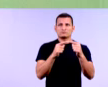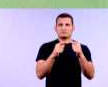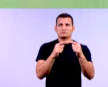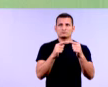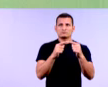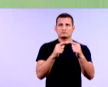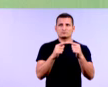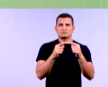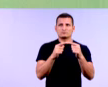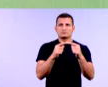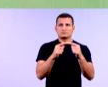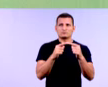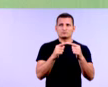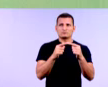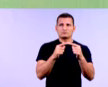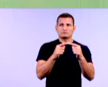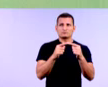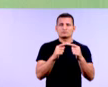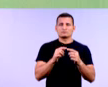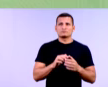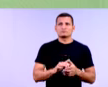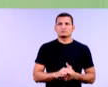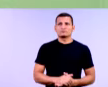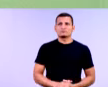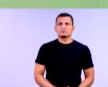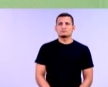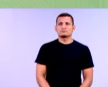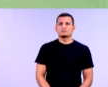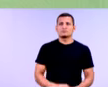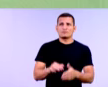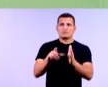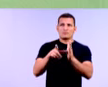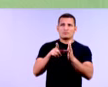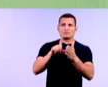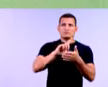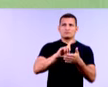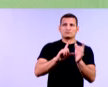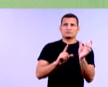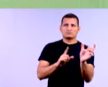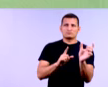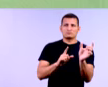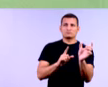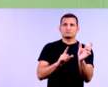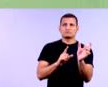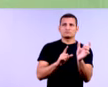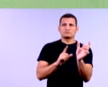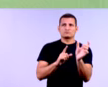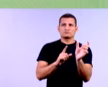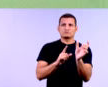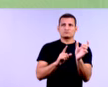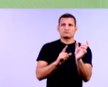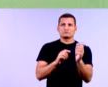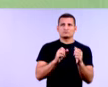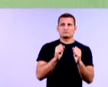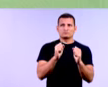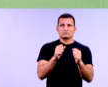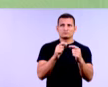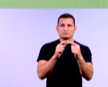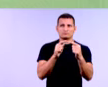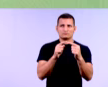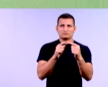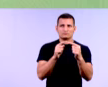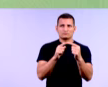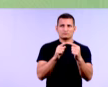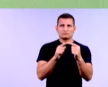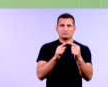ficando na terceira pessoa do singular, ou concorda com seu antecedente. Você pode empregar as duas formas. Eu posso concordar com ele